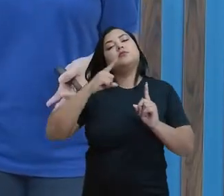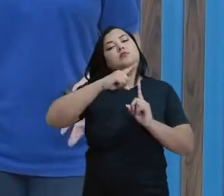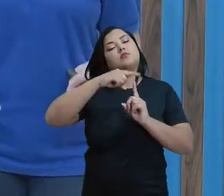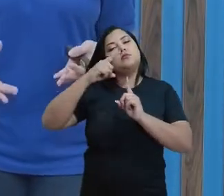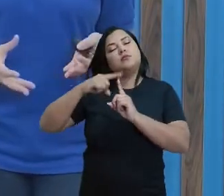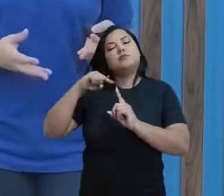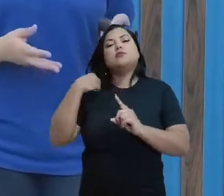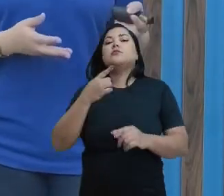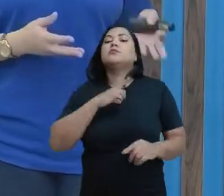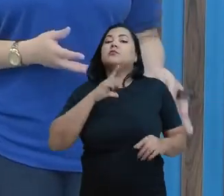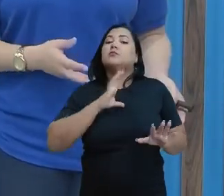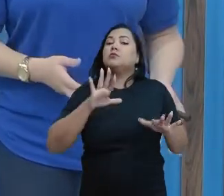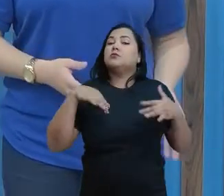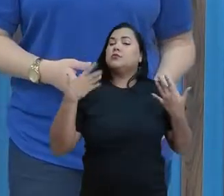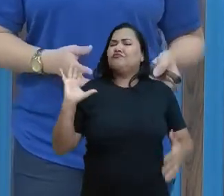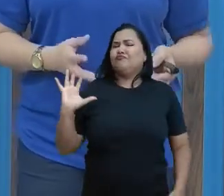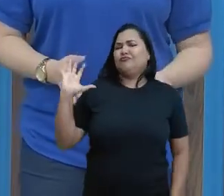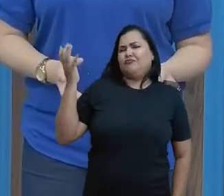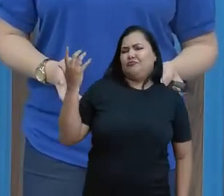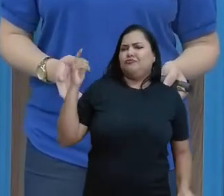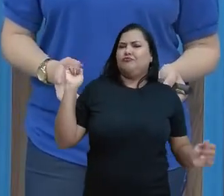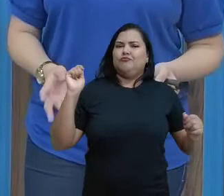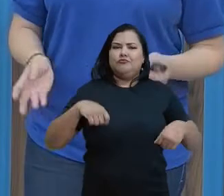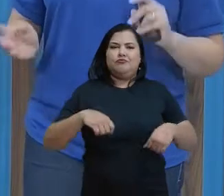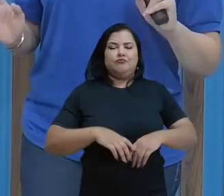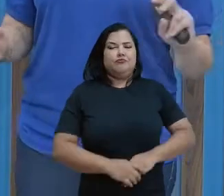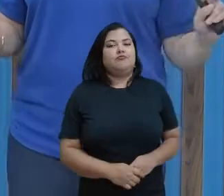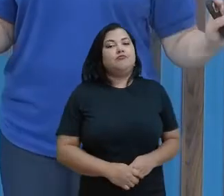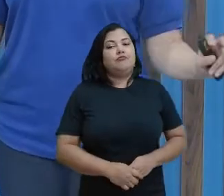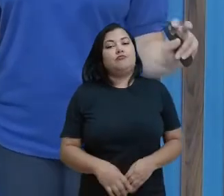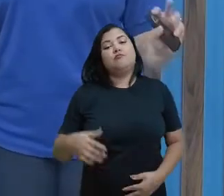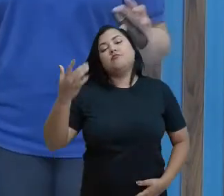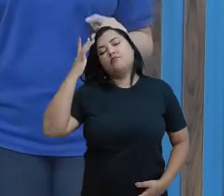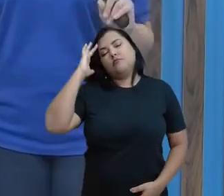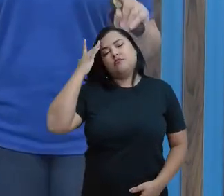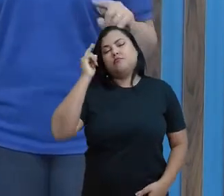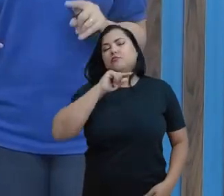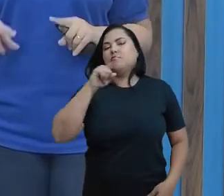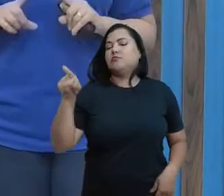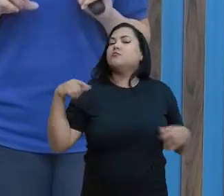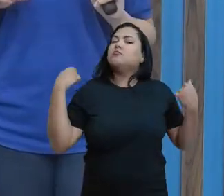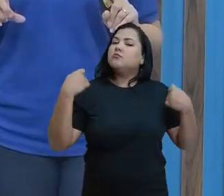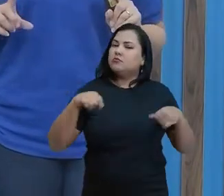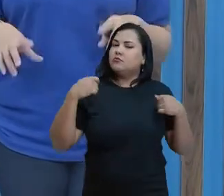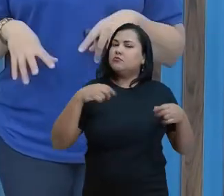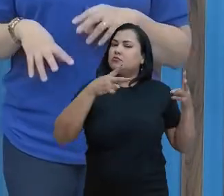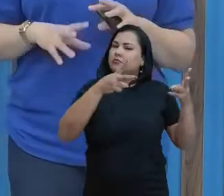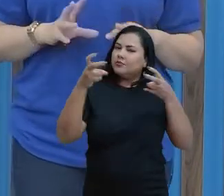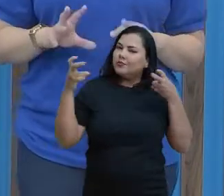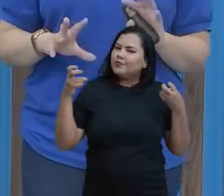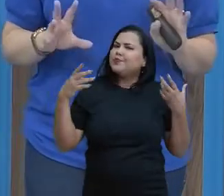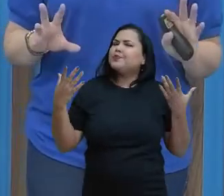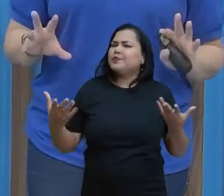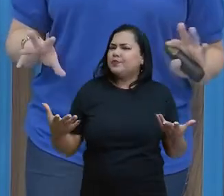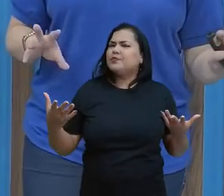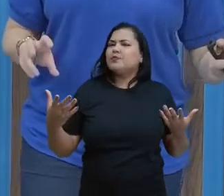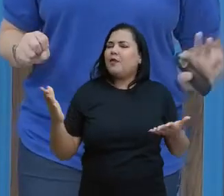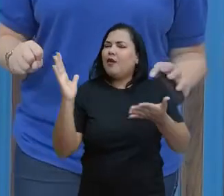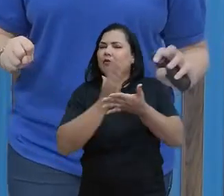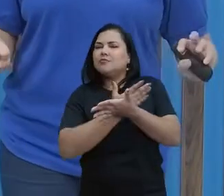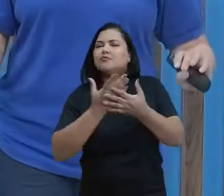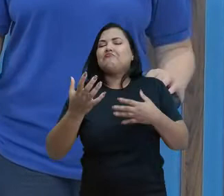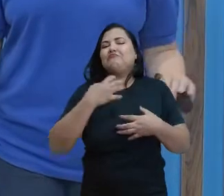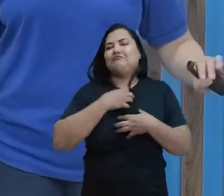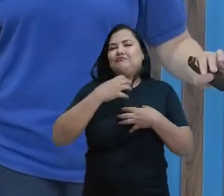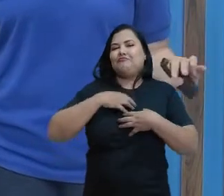tem e quais as resoluções possíveis. Eu acho que vocês devem ter ouvido algumas maneiras de resolver